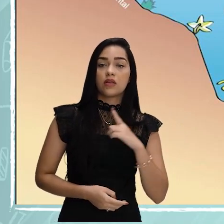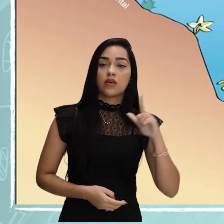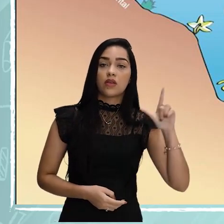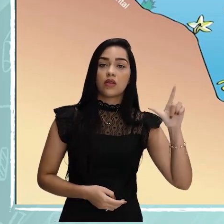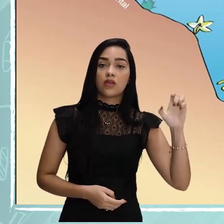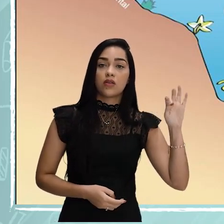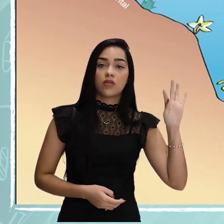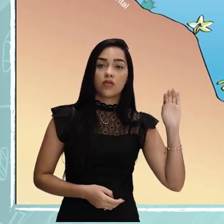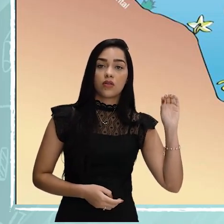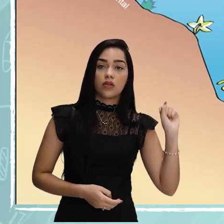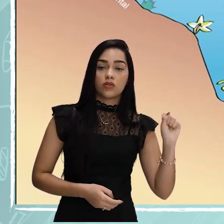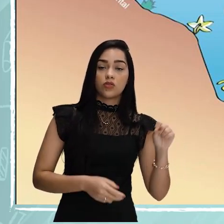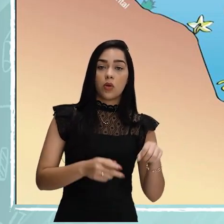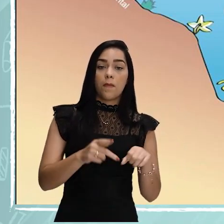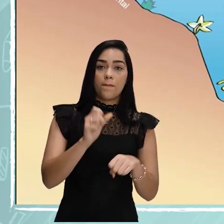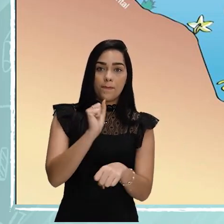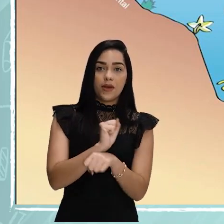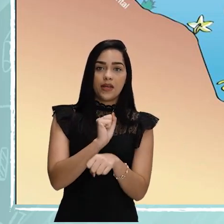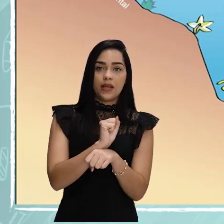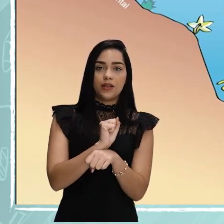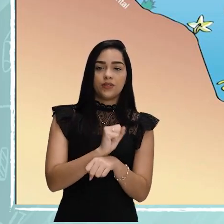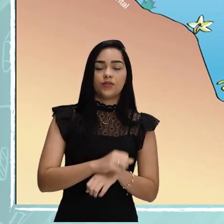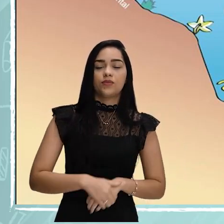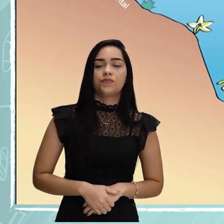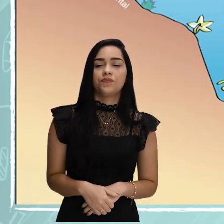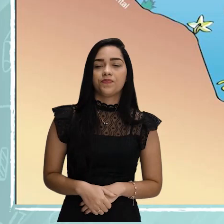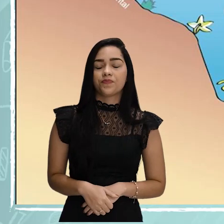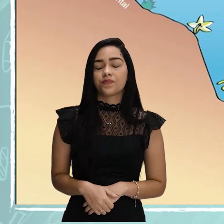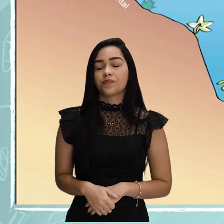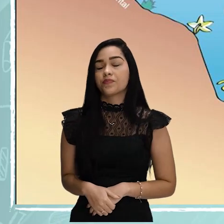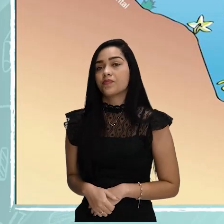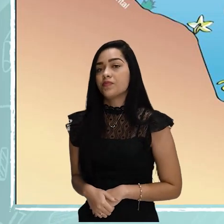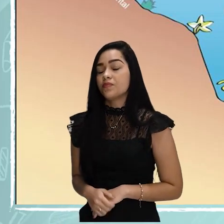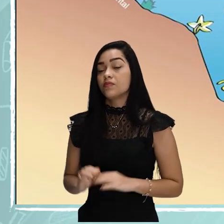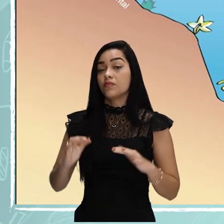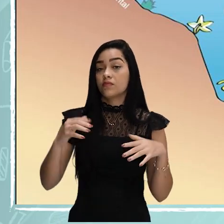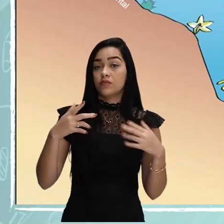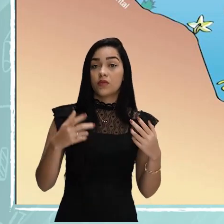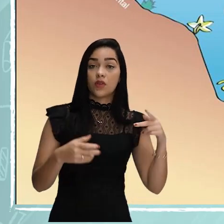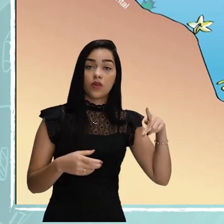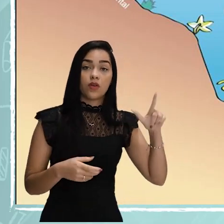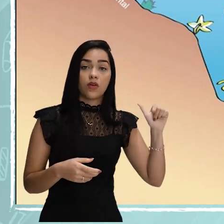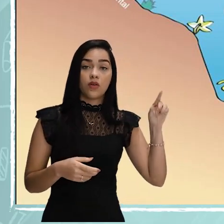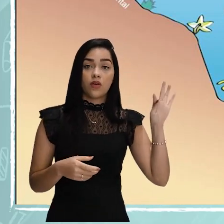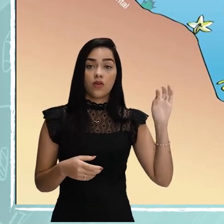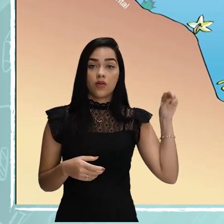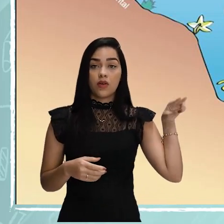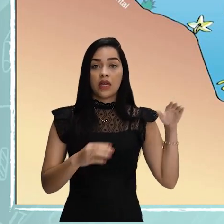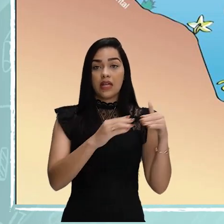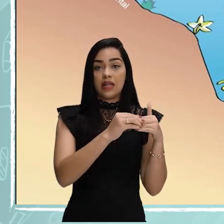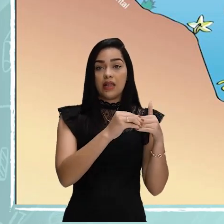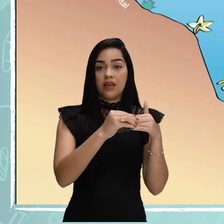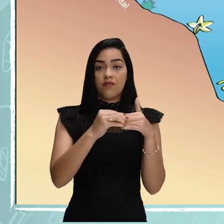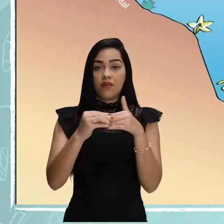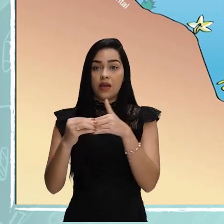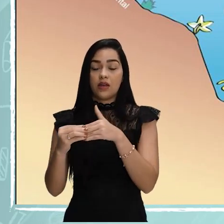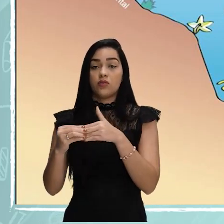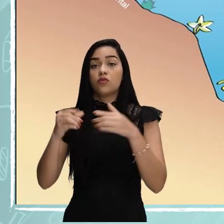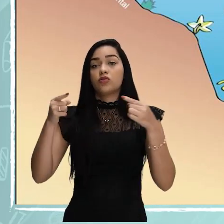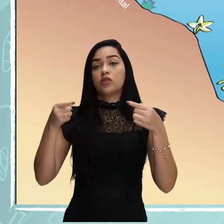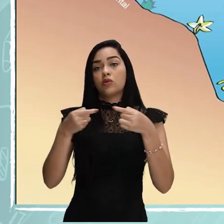ou fixos no substrato. Ok, pessoal? Então, o plâncton ele é levado de acordo